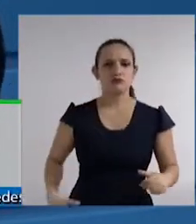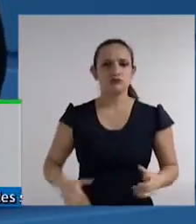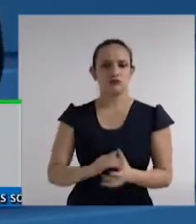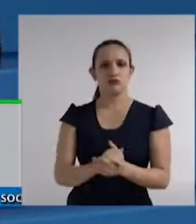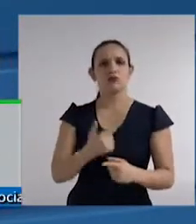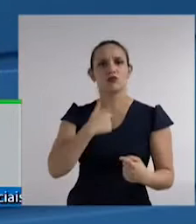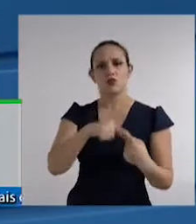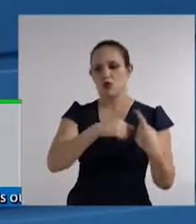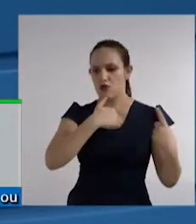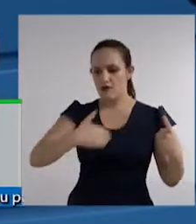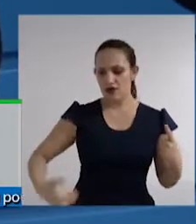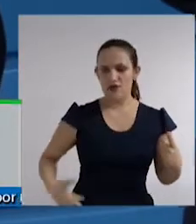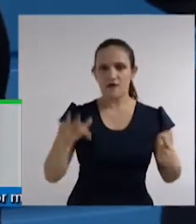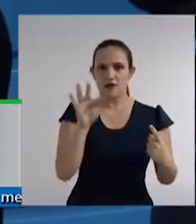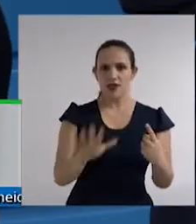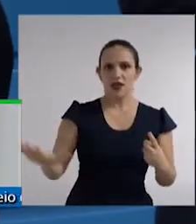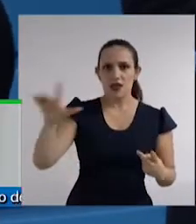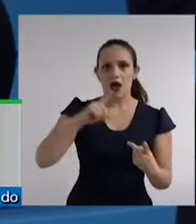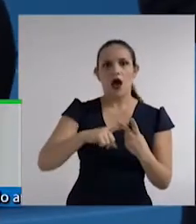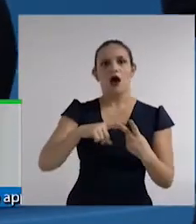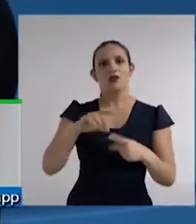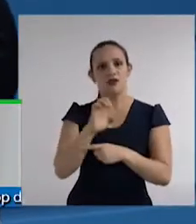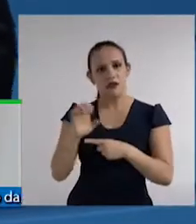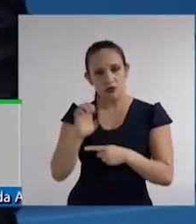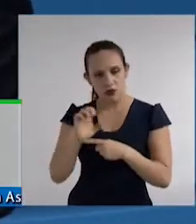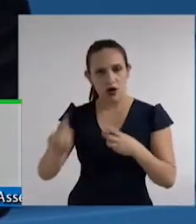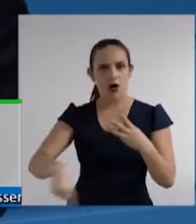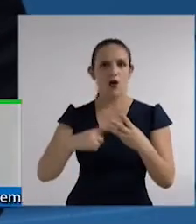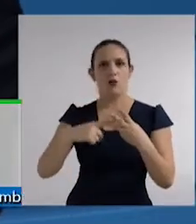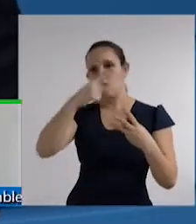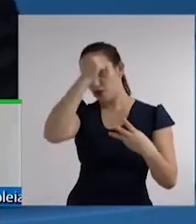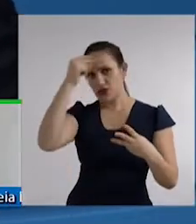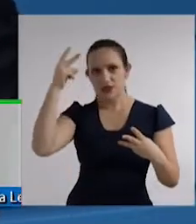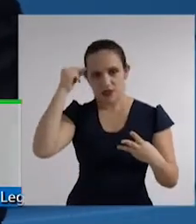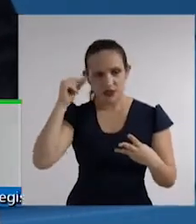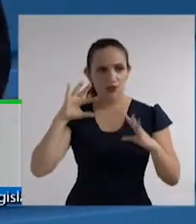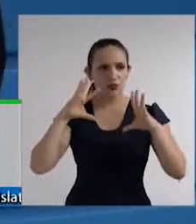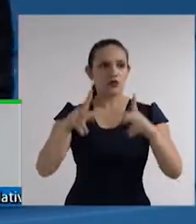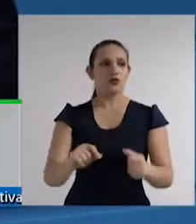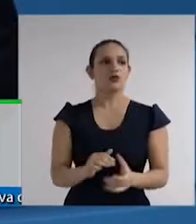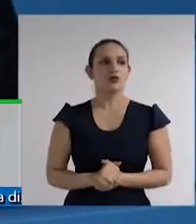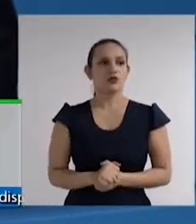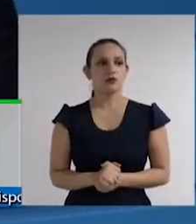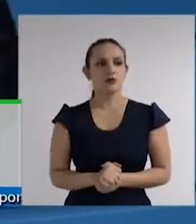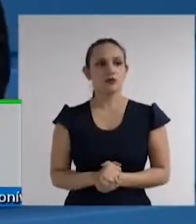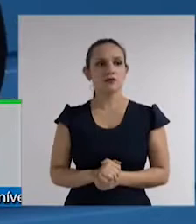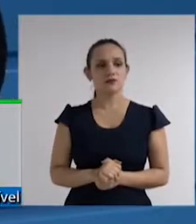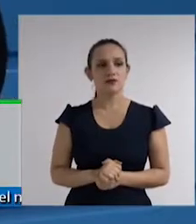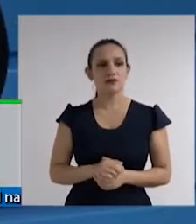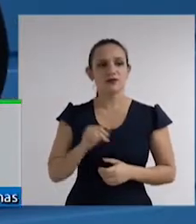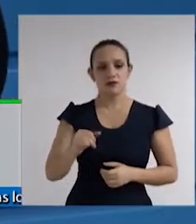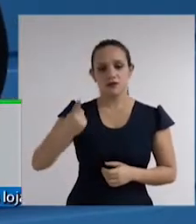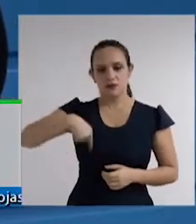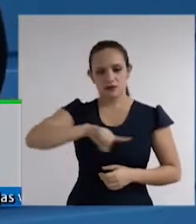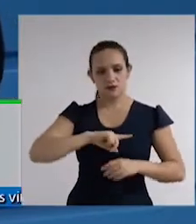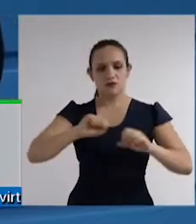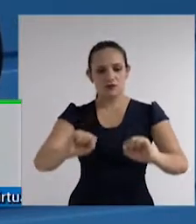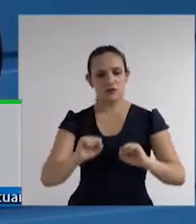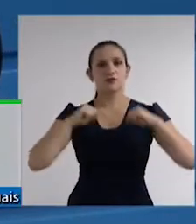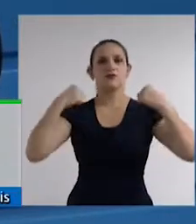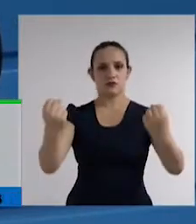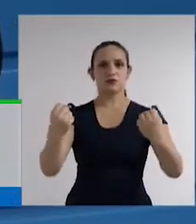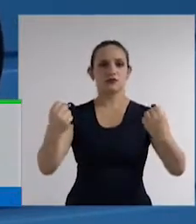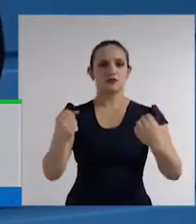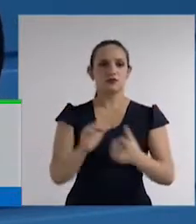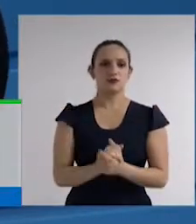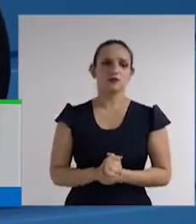governo federal, o estadual, o municipal, os órgãos de proteção ao consumidor, porque se nós fazemos um